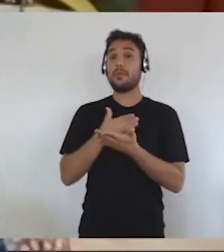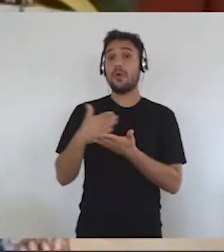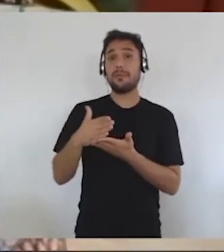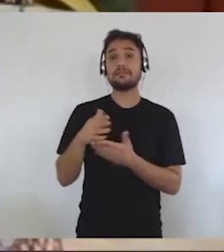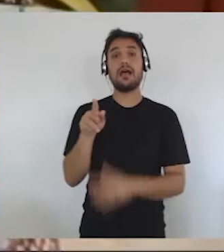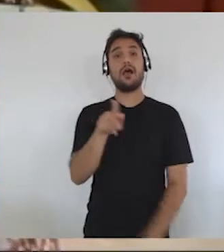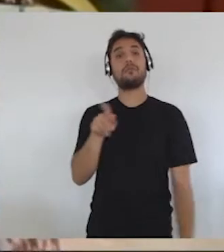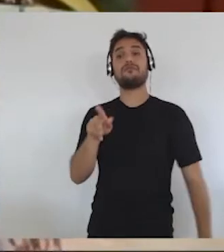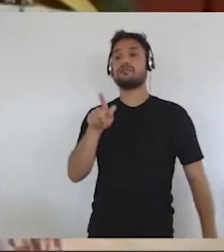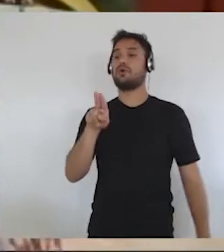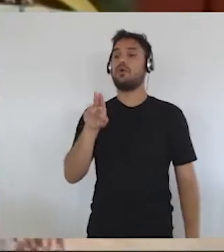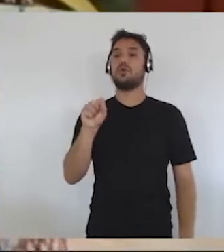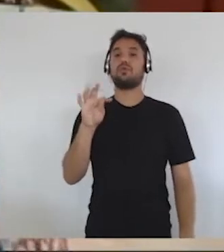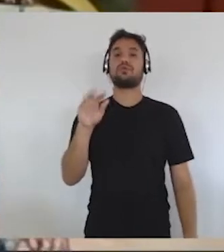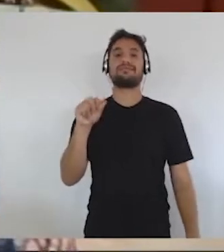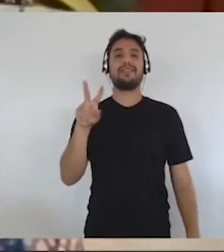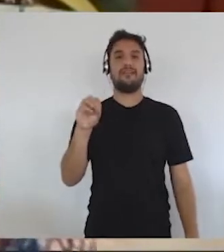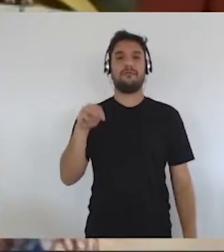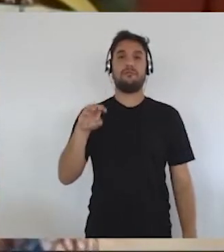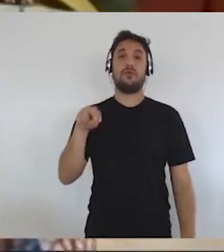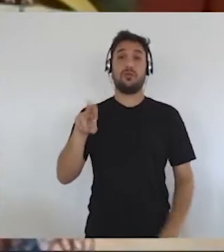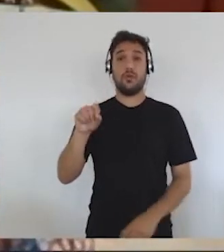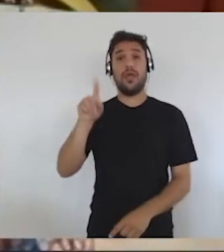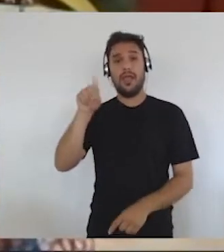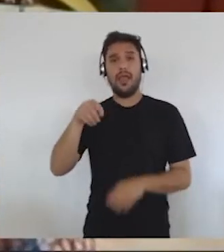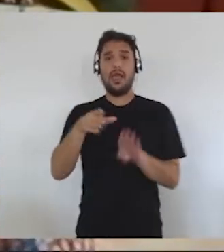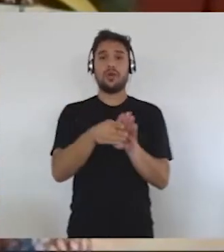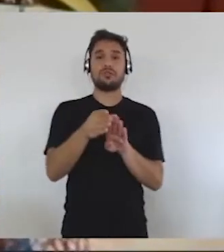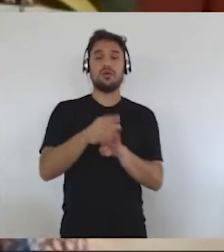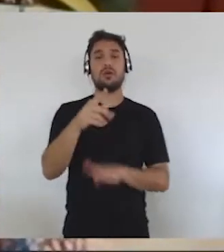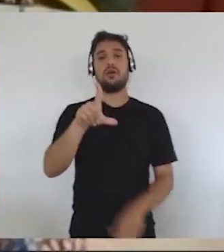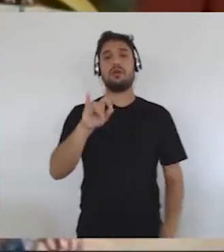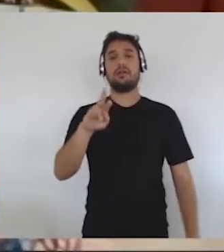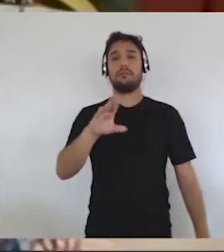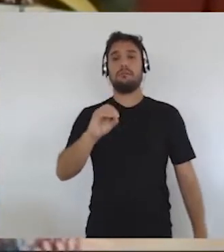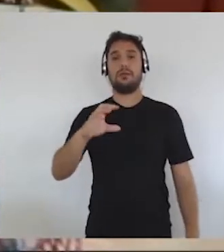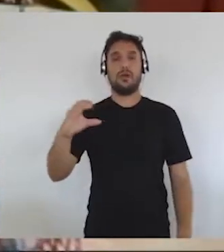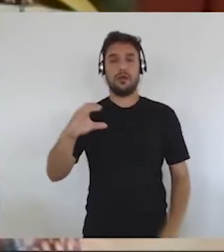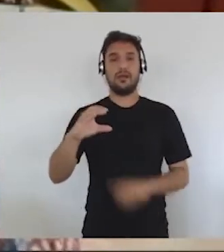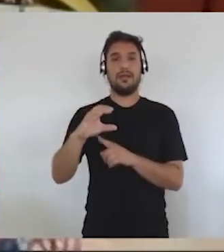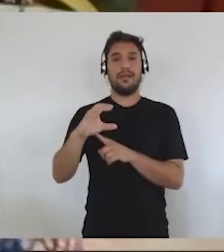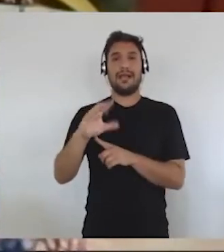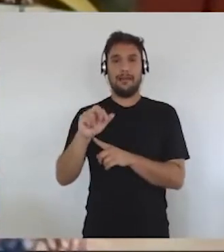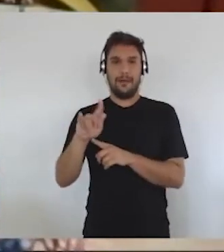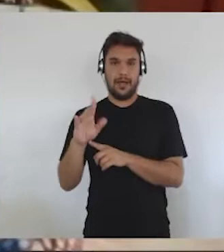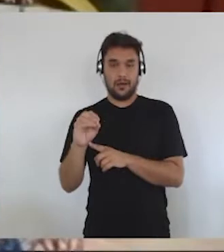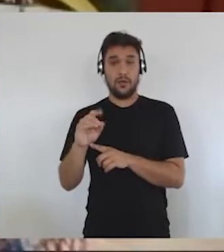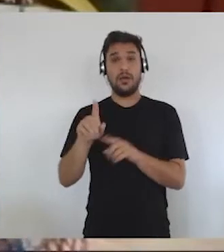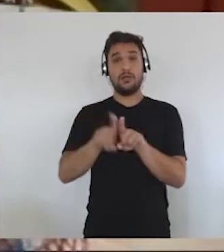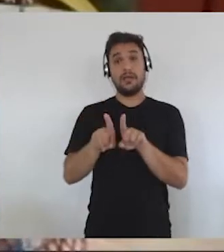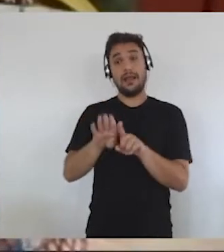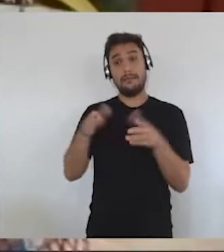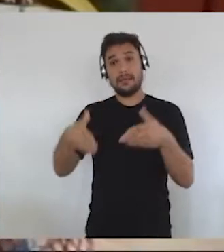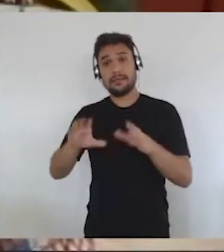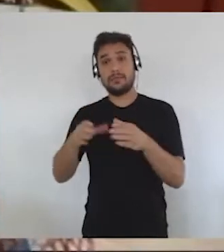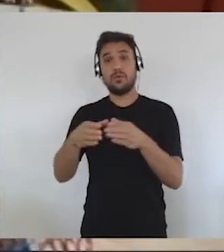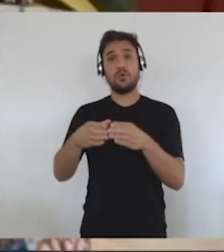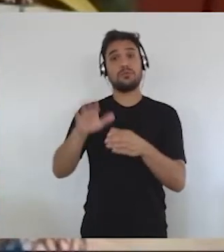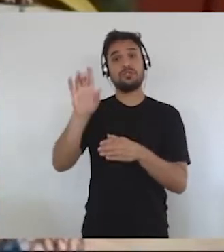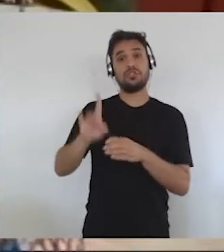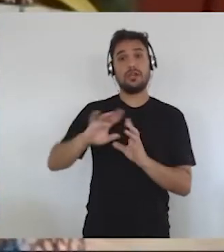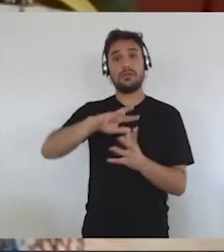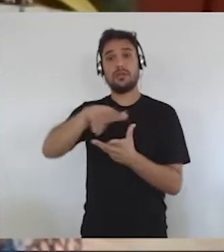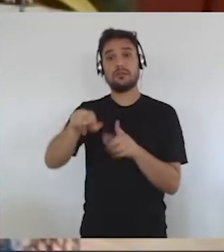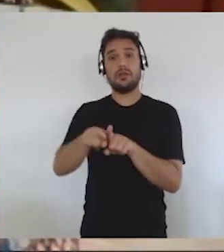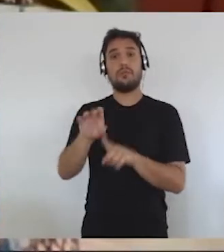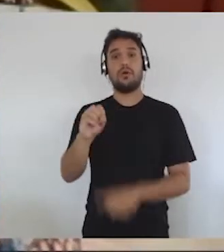com o professor Gustavo Mônaco, que é consultor em Lee Brock Camargo Advogados Associados, membro da Comissão de Direito Internacional do